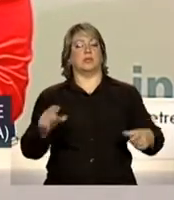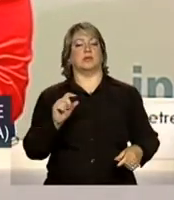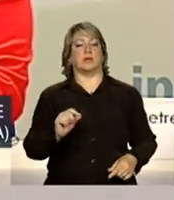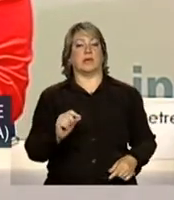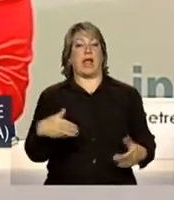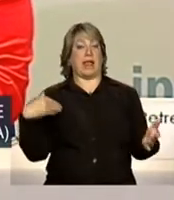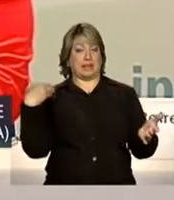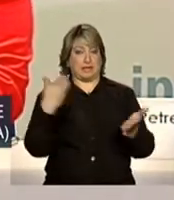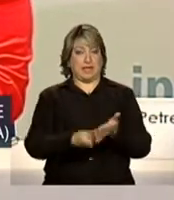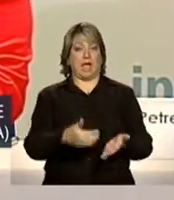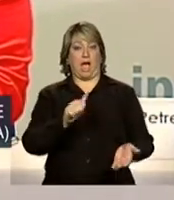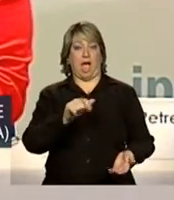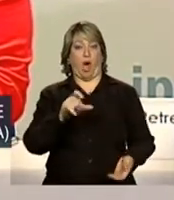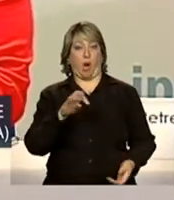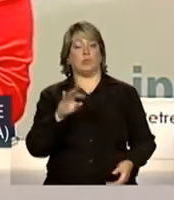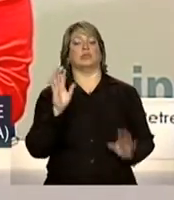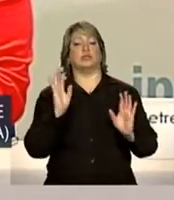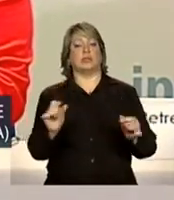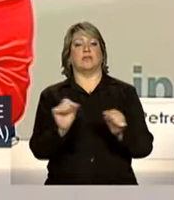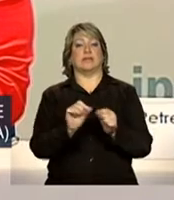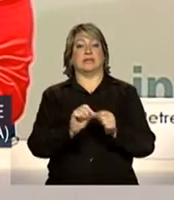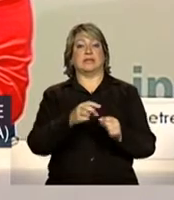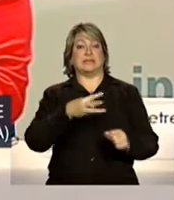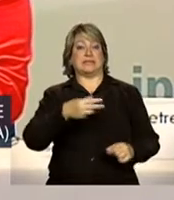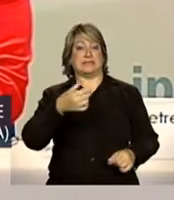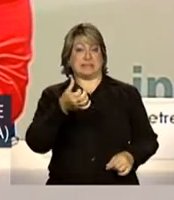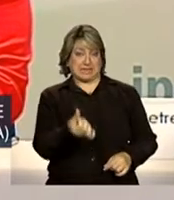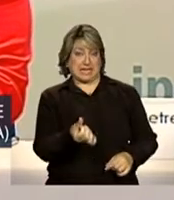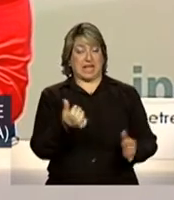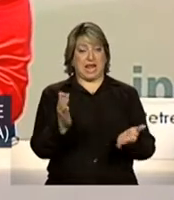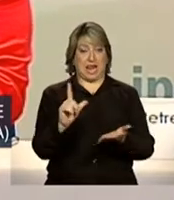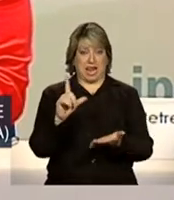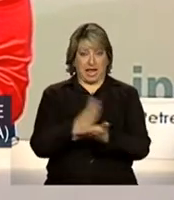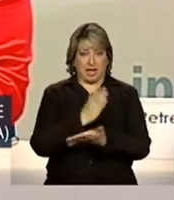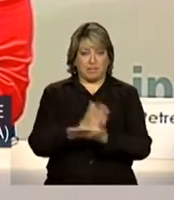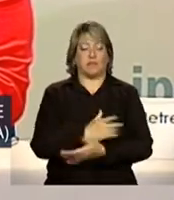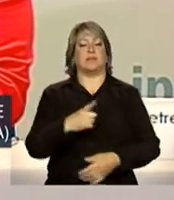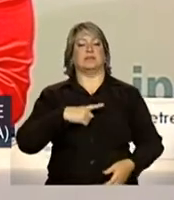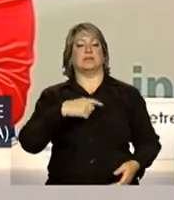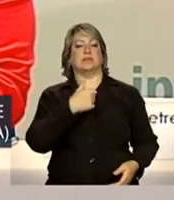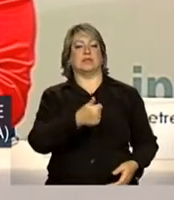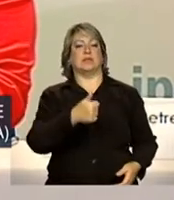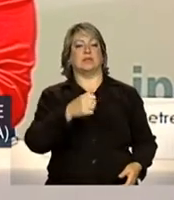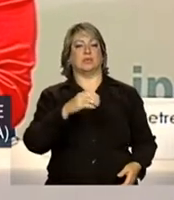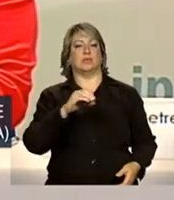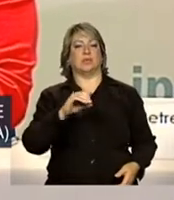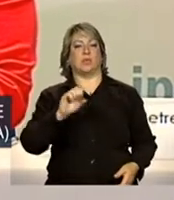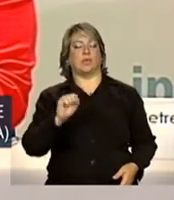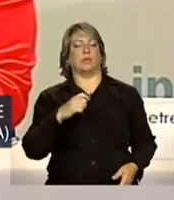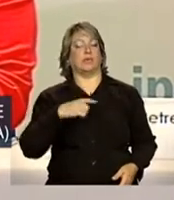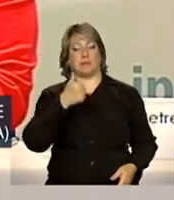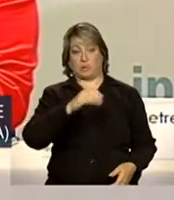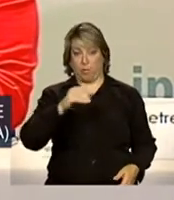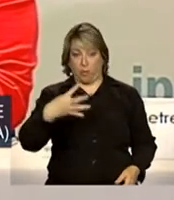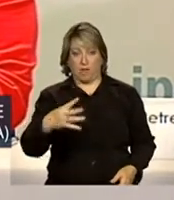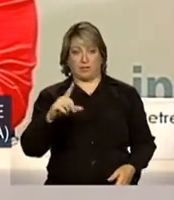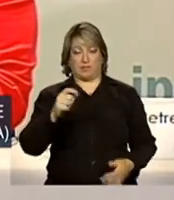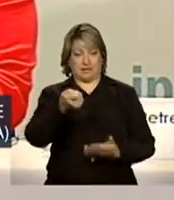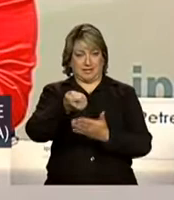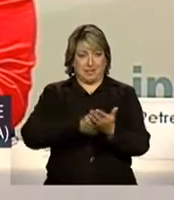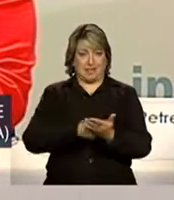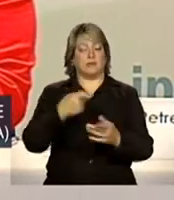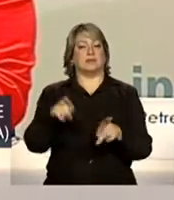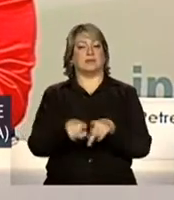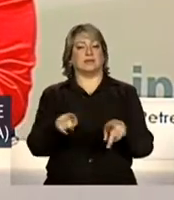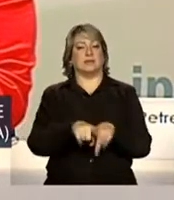que até agosto já foram produzidos 36 livros, 104 textos para discussão e 20 relatórios de